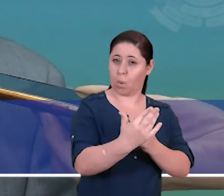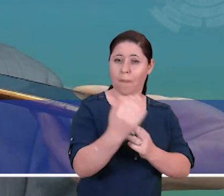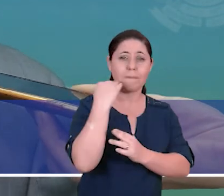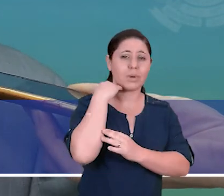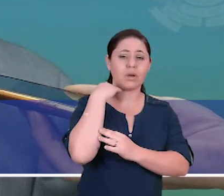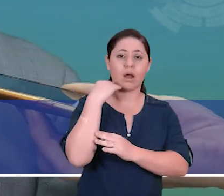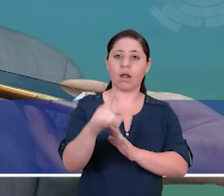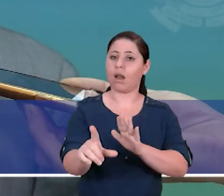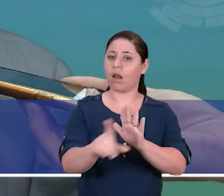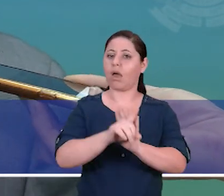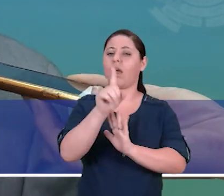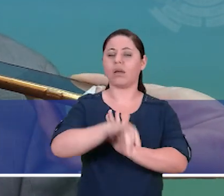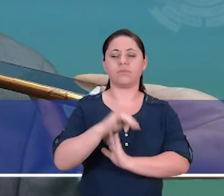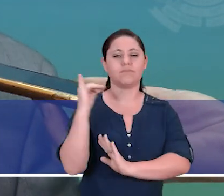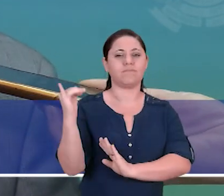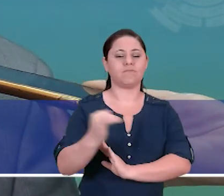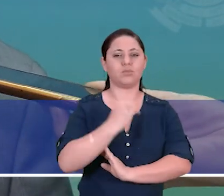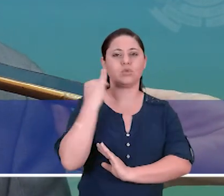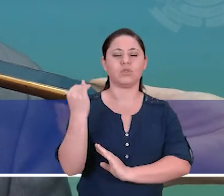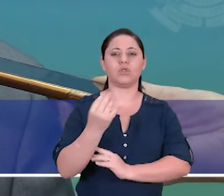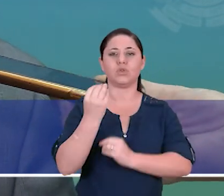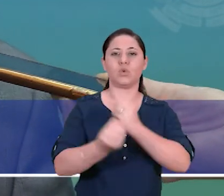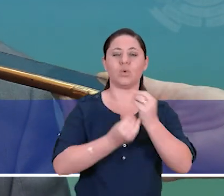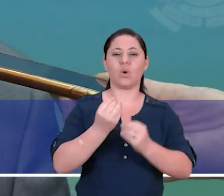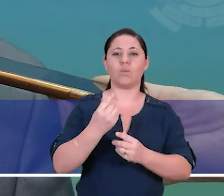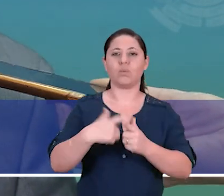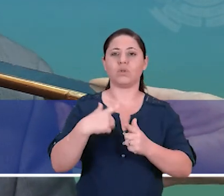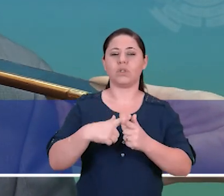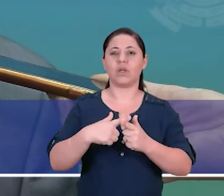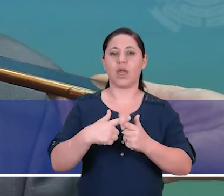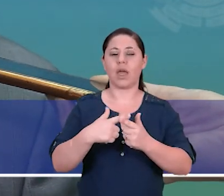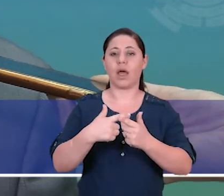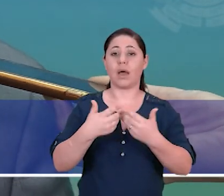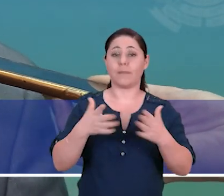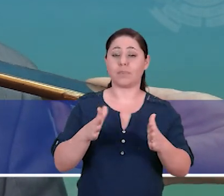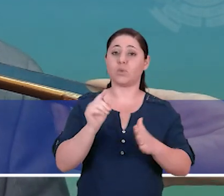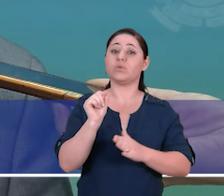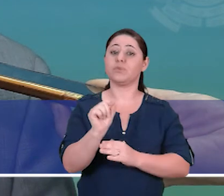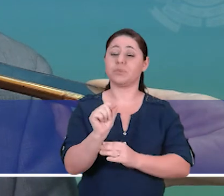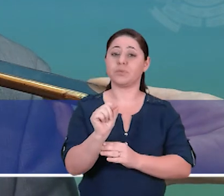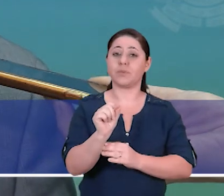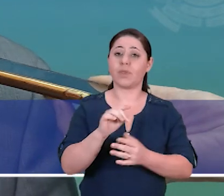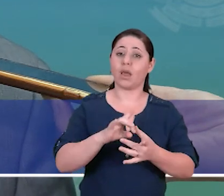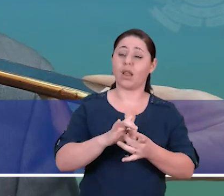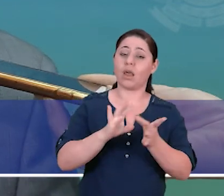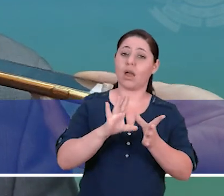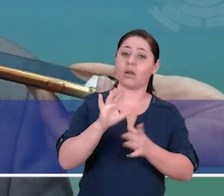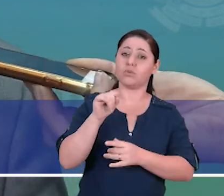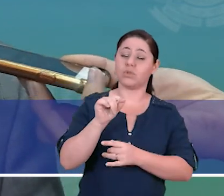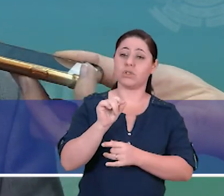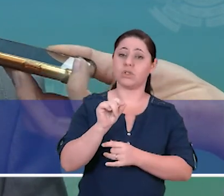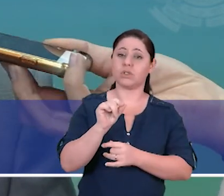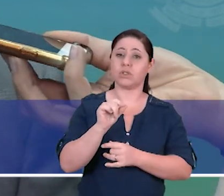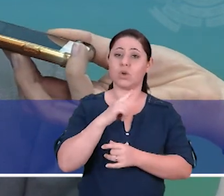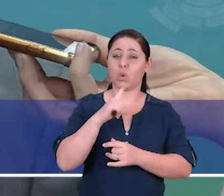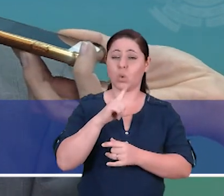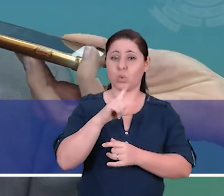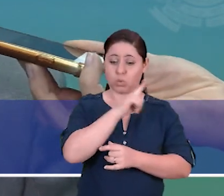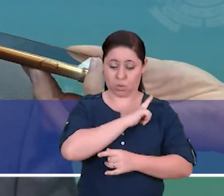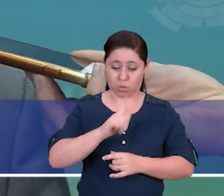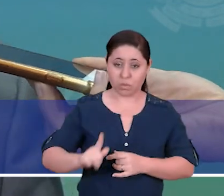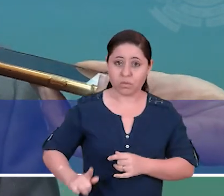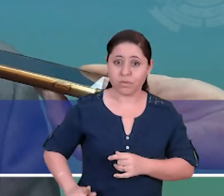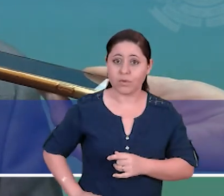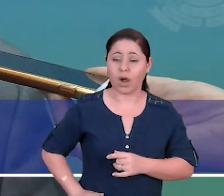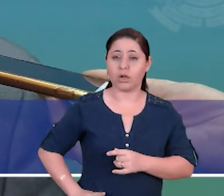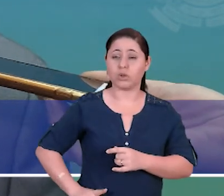Portanto, essa lei ela é muito importante na medida em que vai possibilitar, não é, que esse braço do